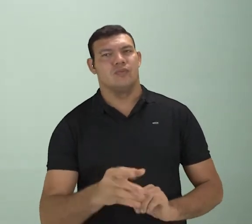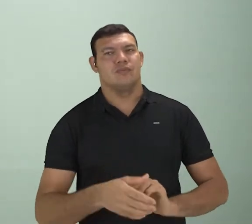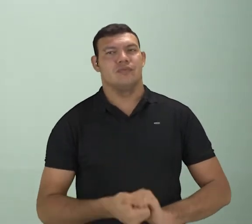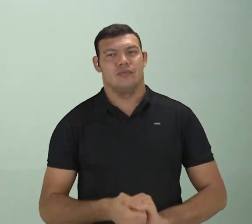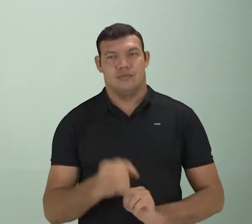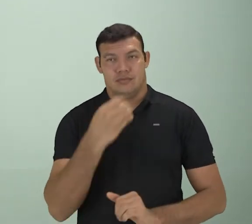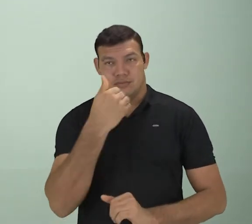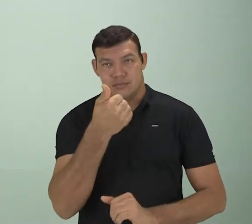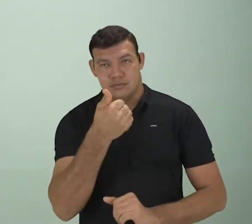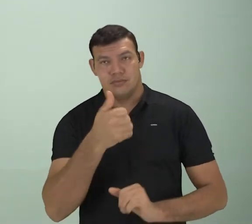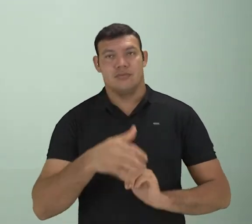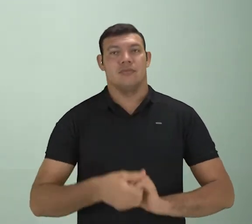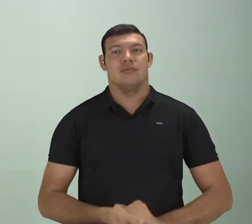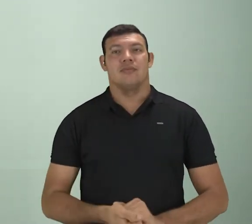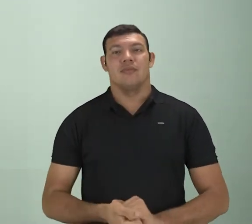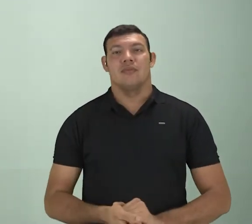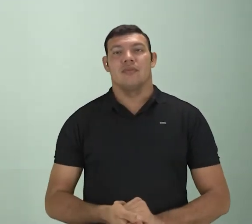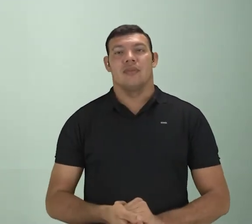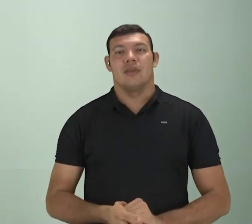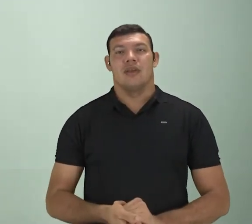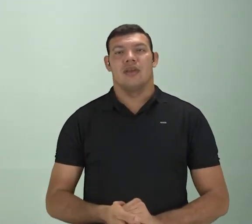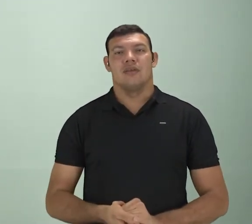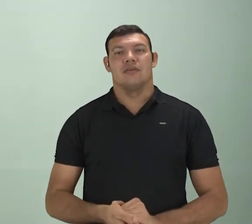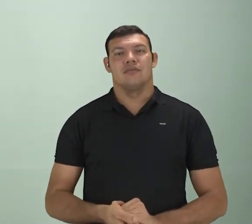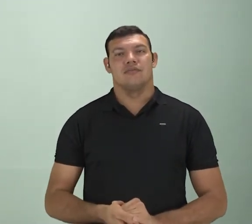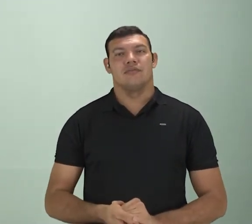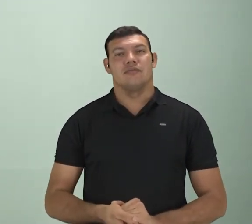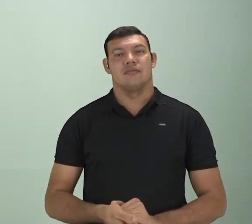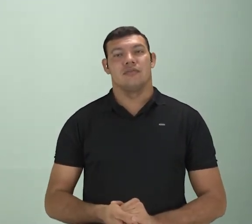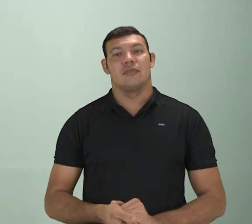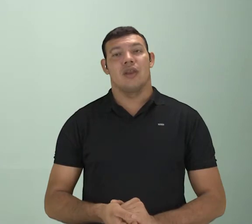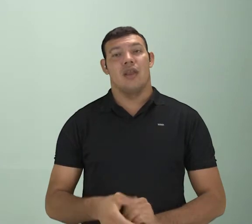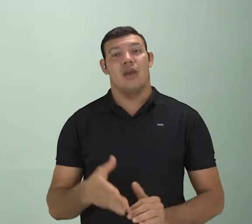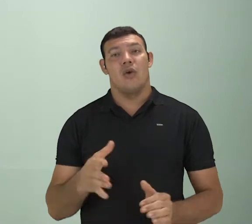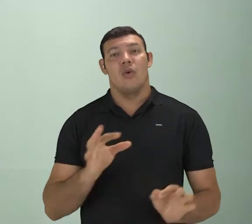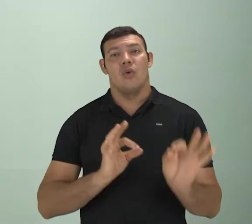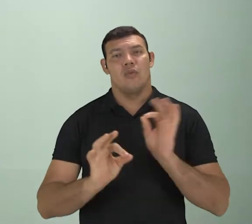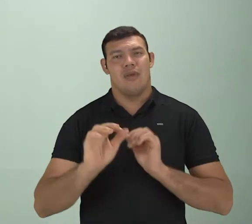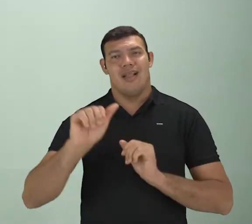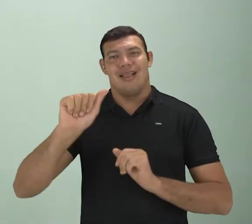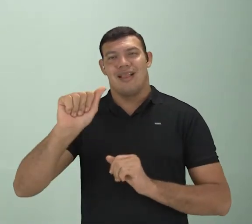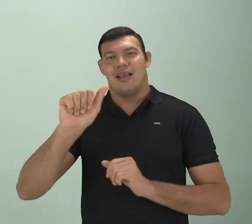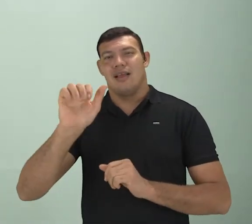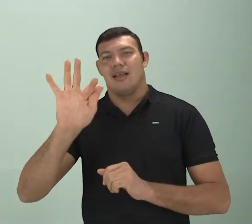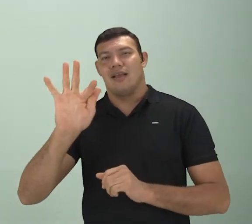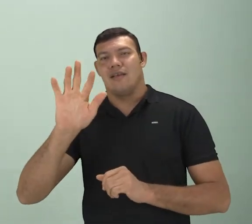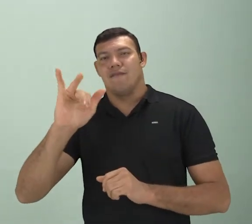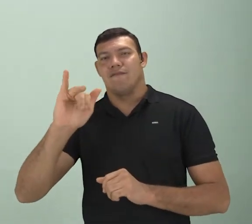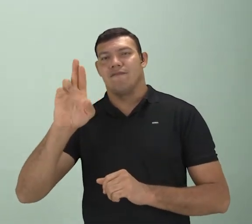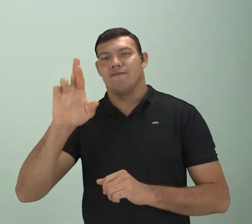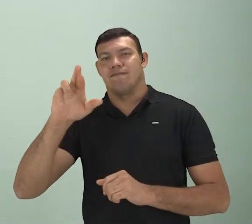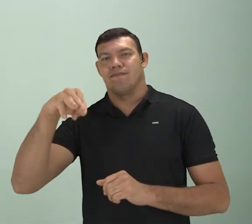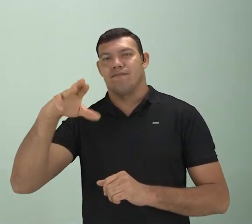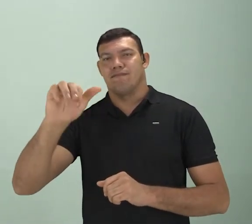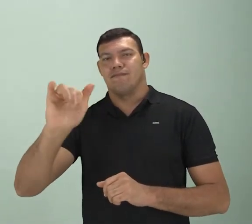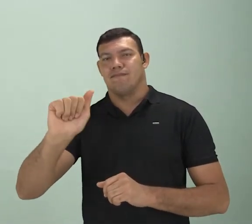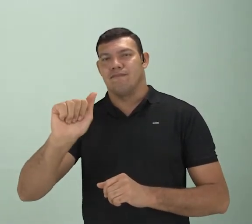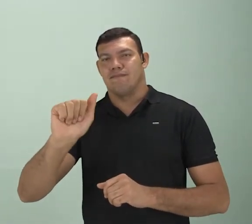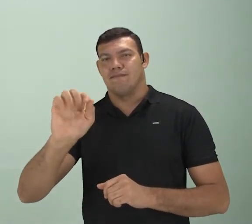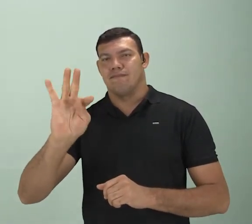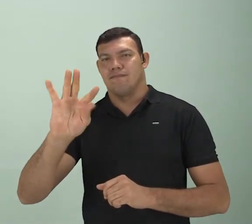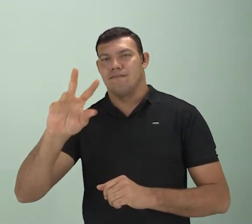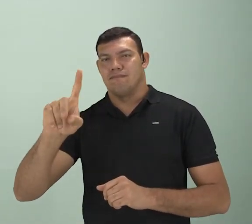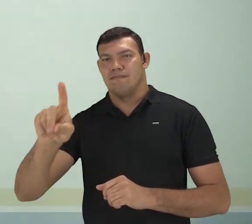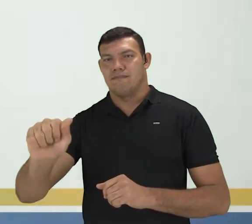tudo bem assim como na forma afirmativa nós temos contrações também não forma negativa nós vamos